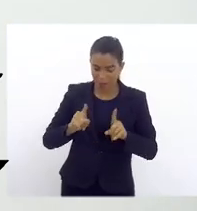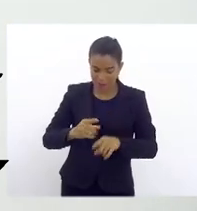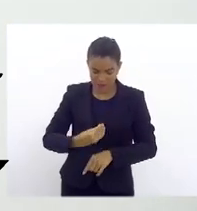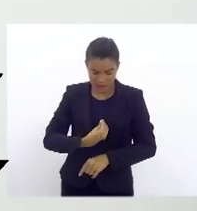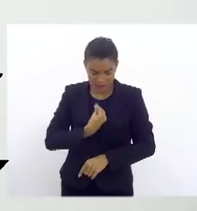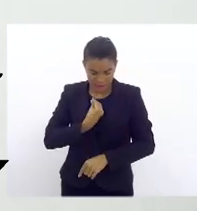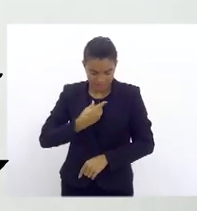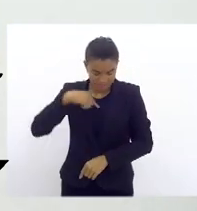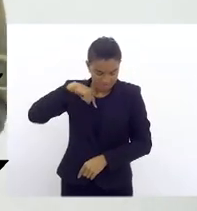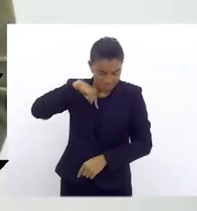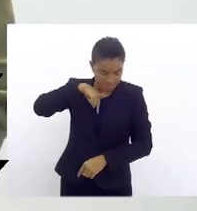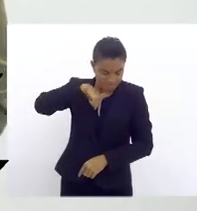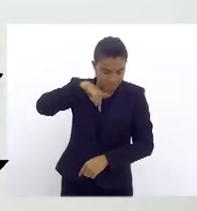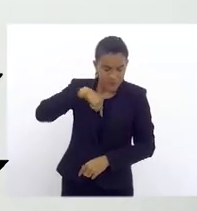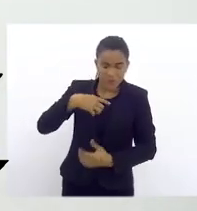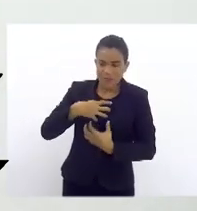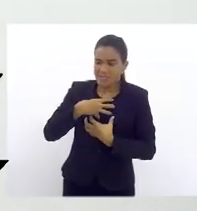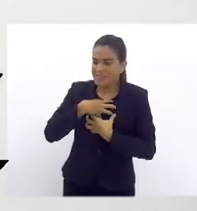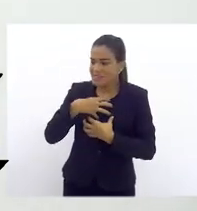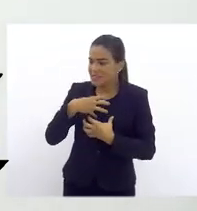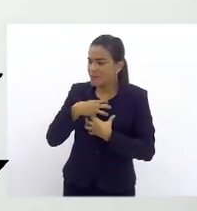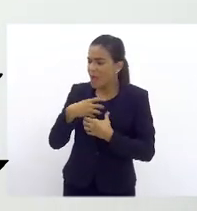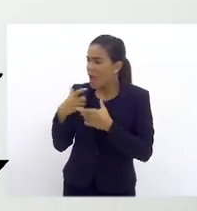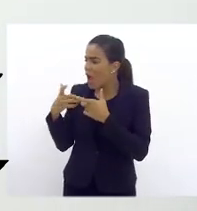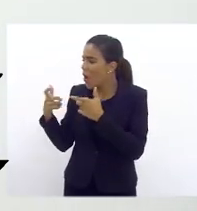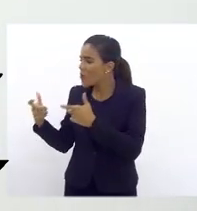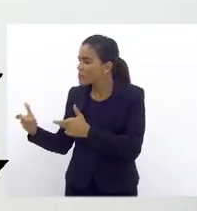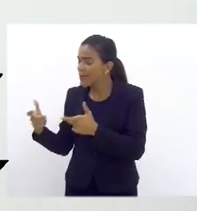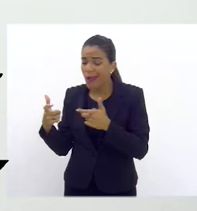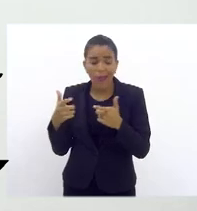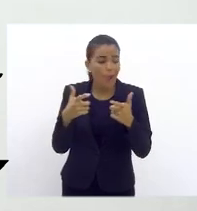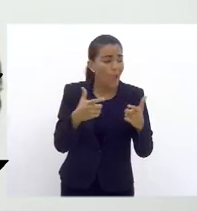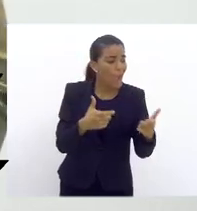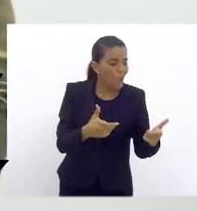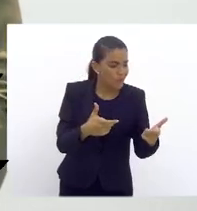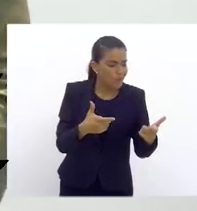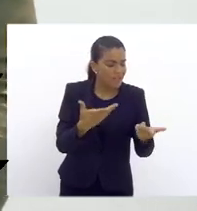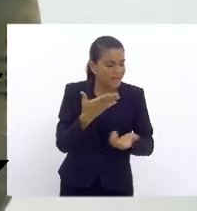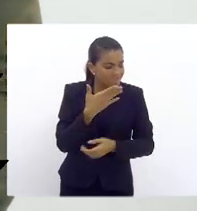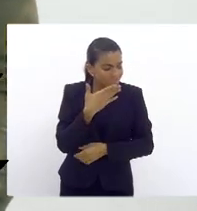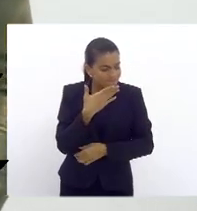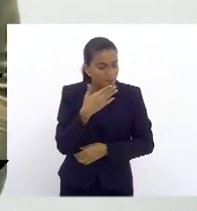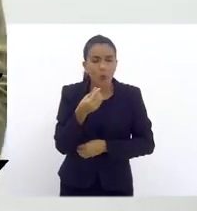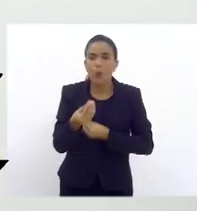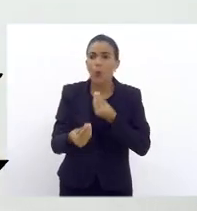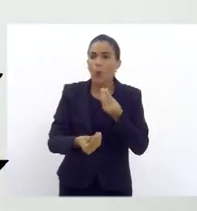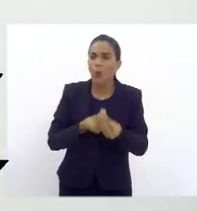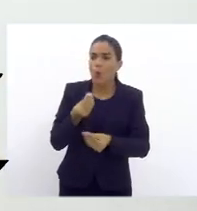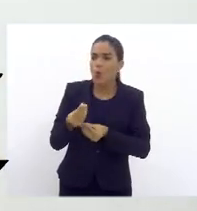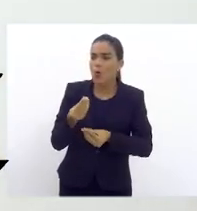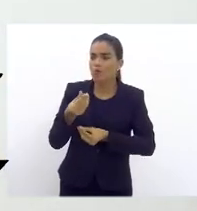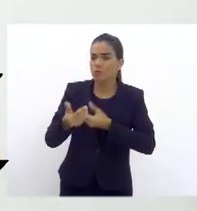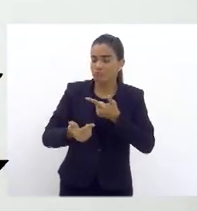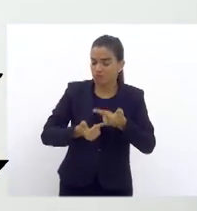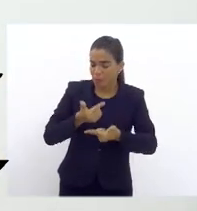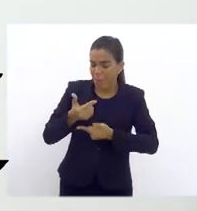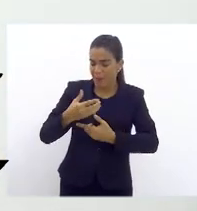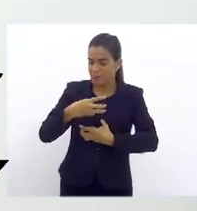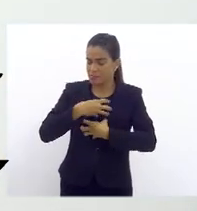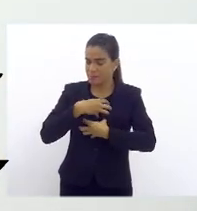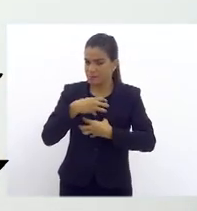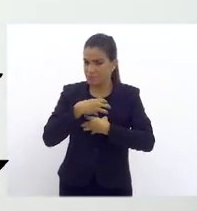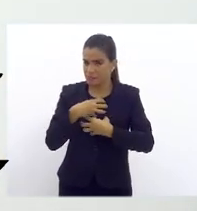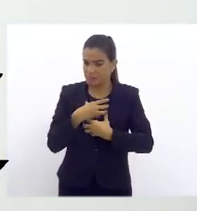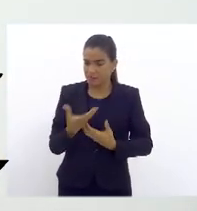todos nós aqui aquele sentimento para onde vai isso tudo o que que a gente faz com isso tudo e aí eu vou ser